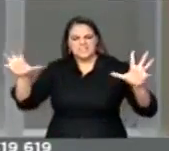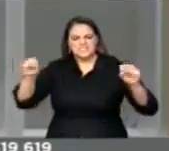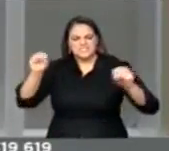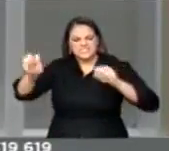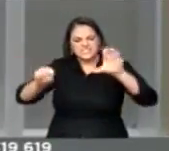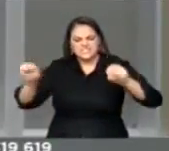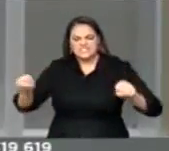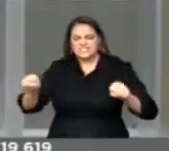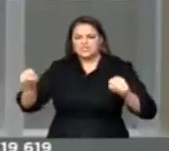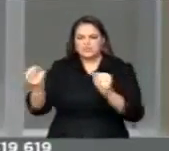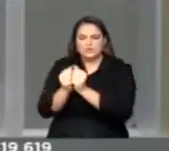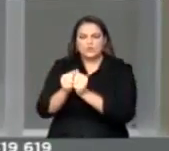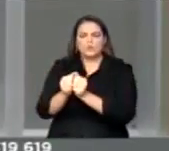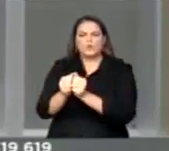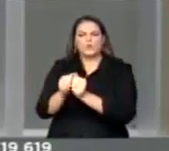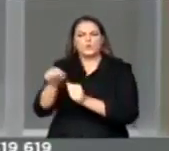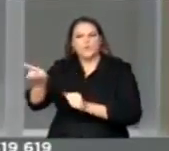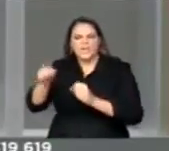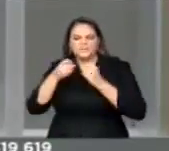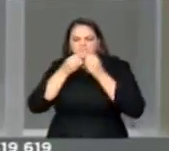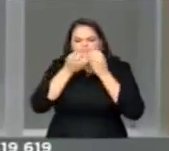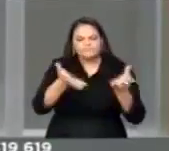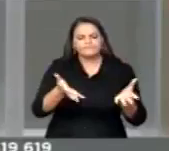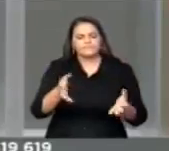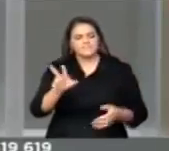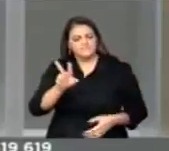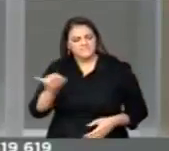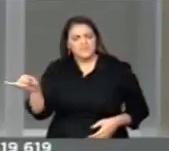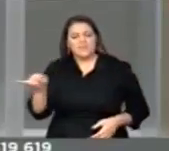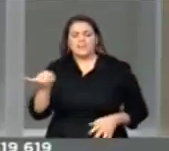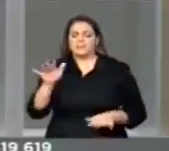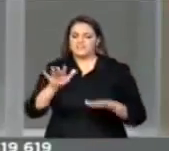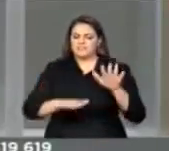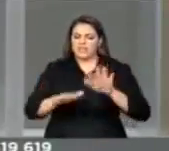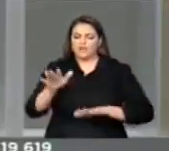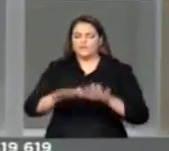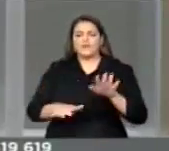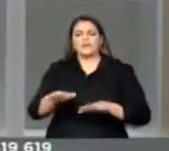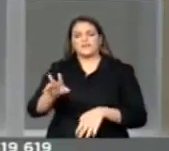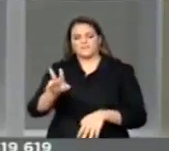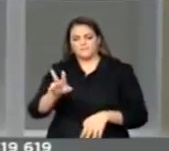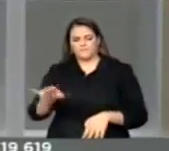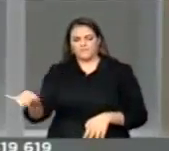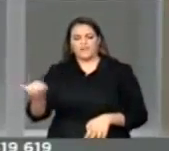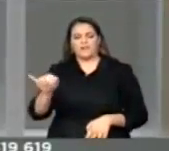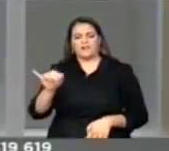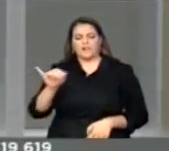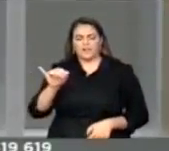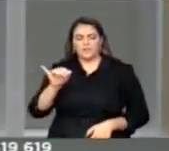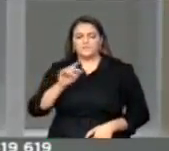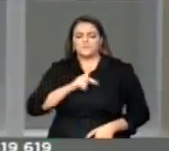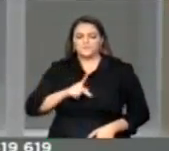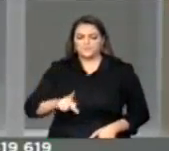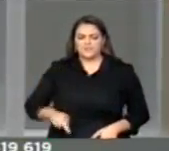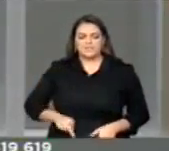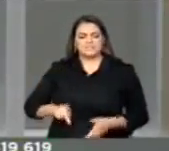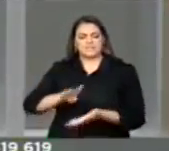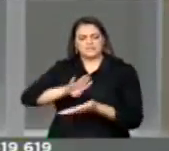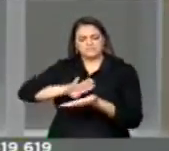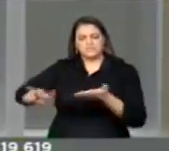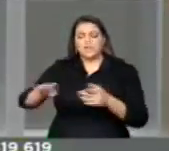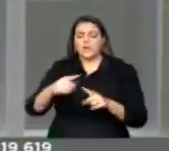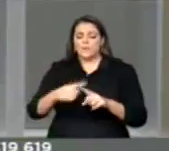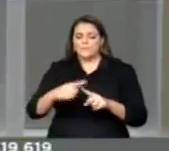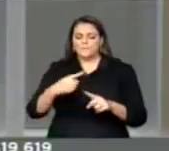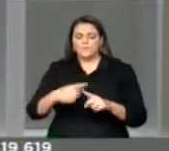à tarde, confirme o afastamento do pedido da PGR do mandato da presidência, que o Conselho de